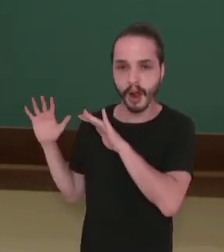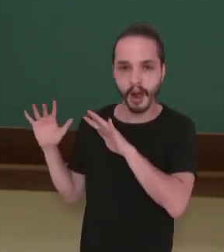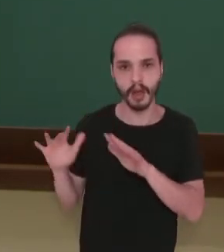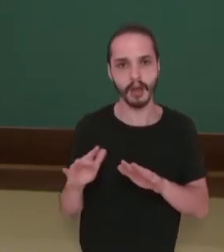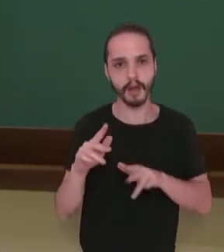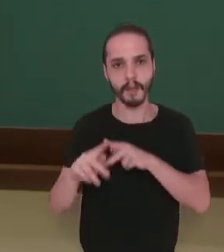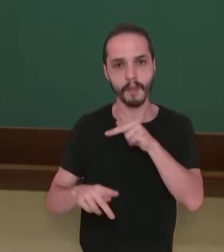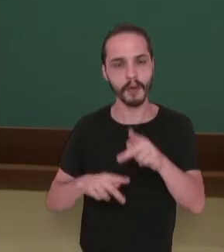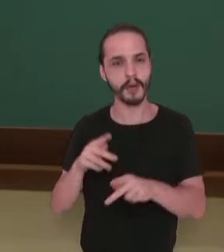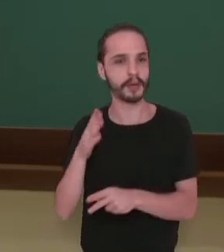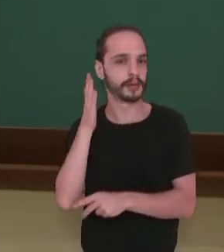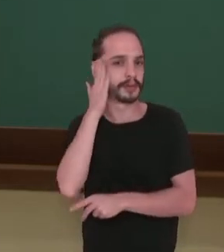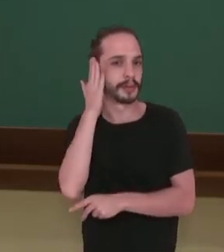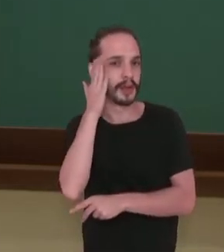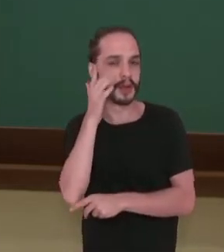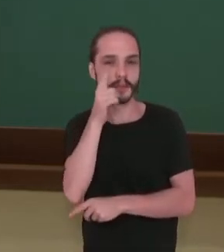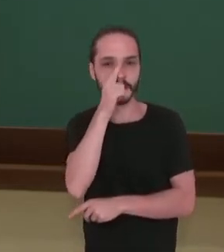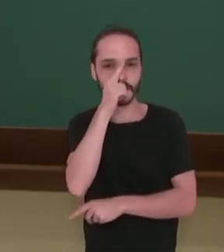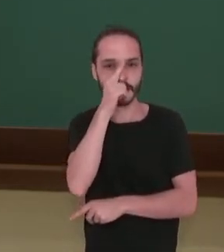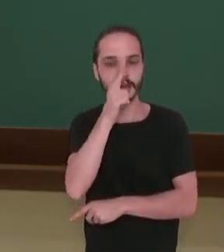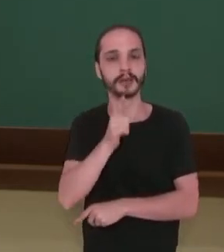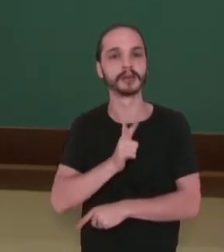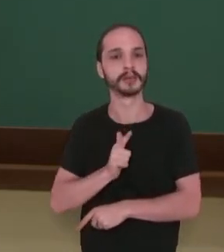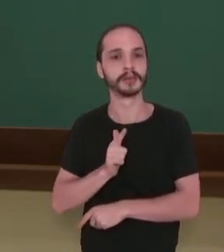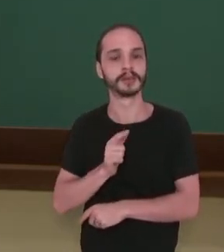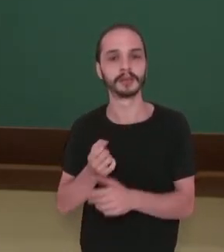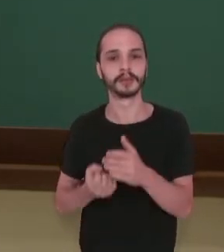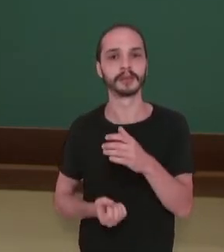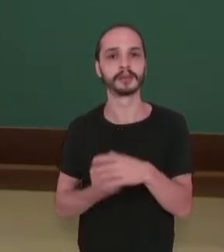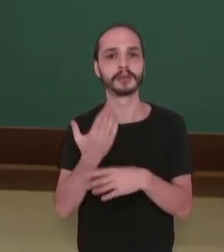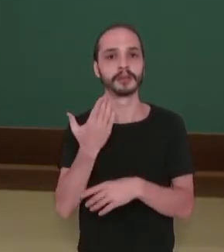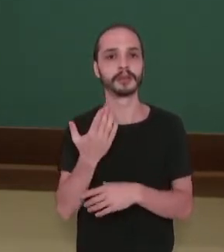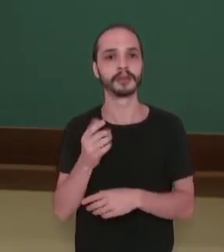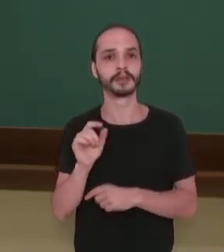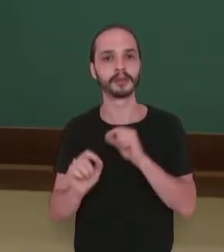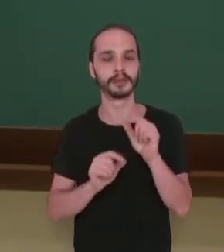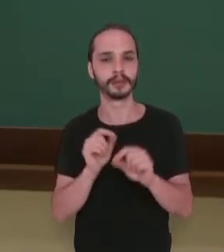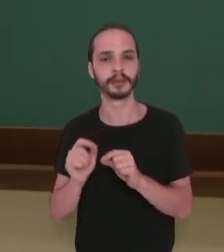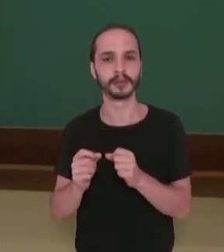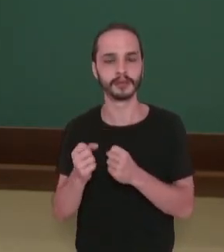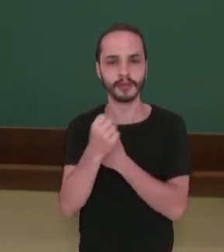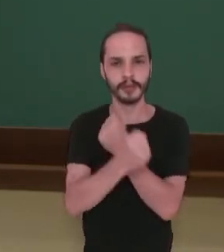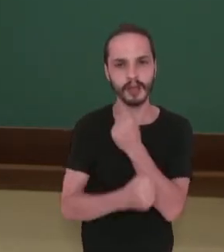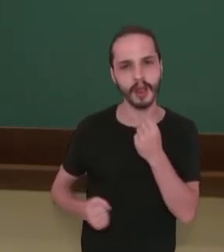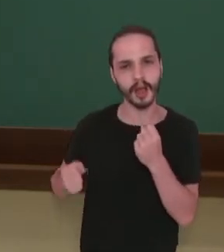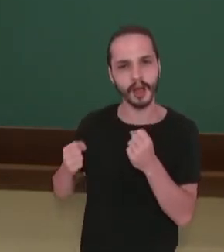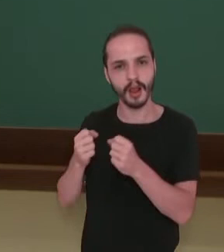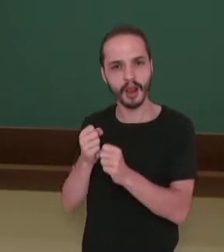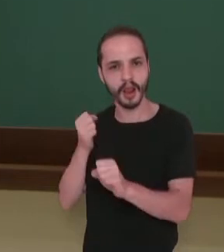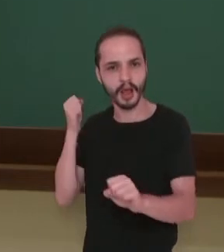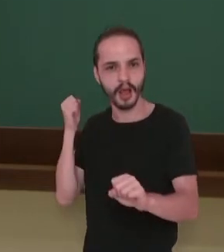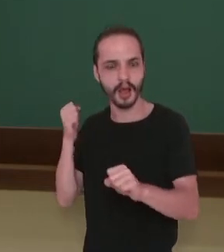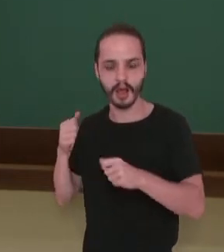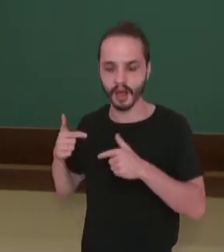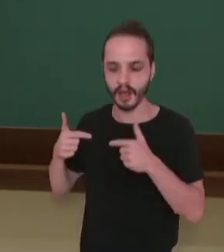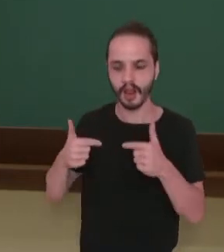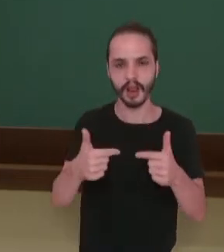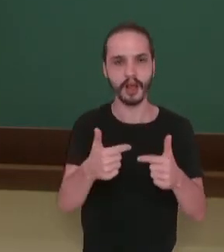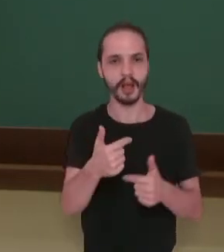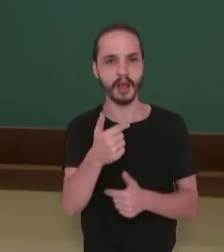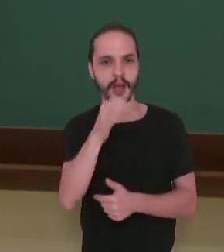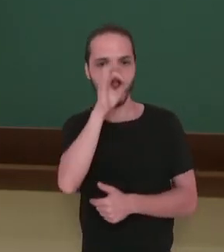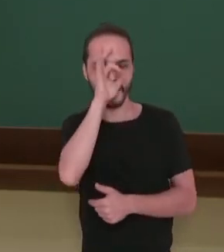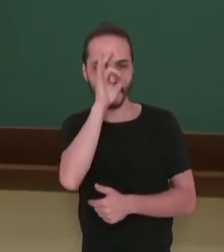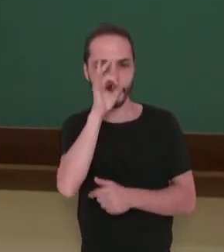A gente sabe que na Grécia também surgiram ali os gladiadores, né, as lutas, então o chamado pão e